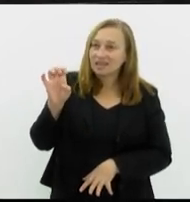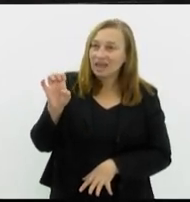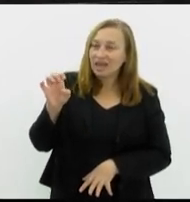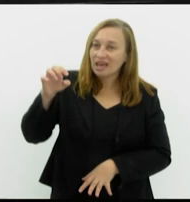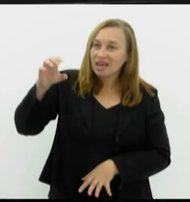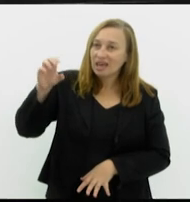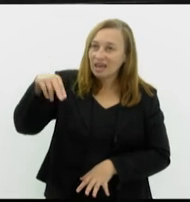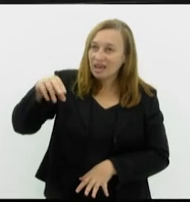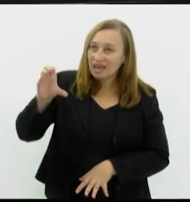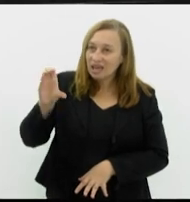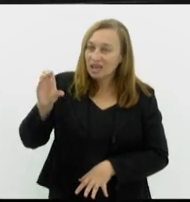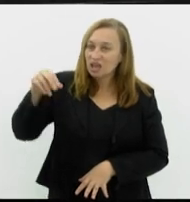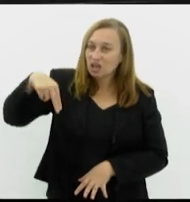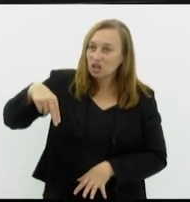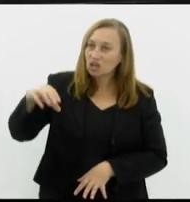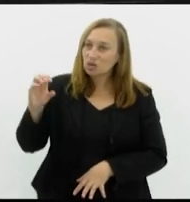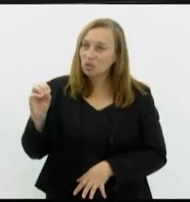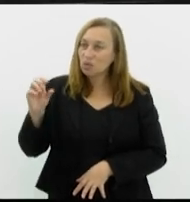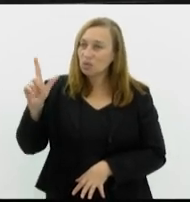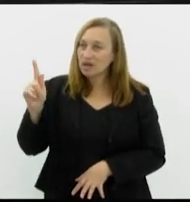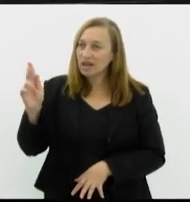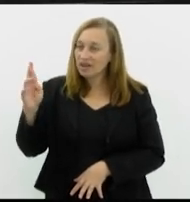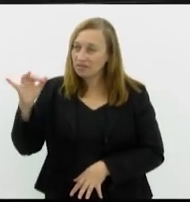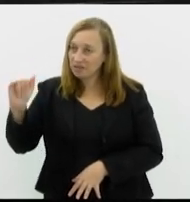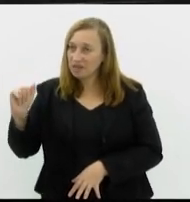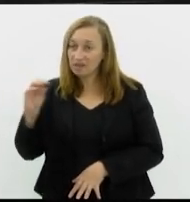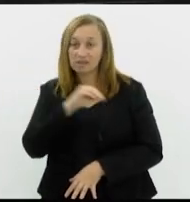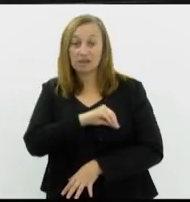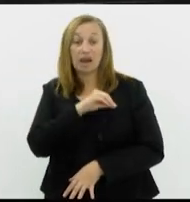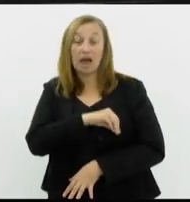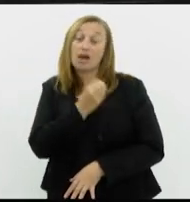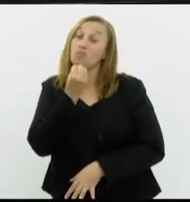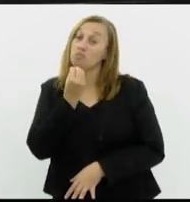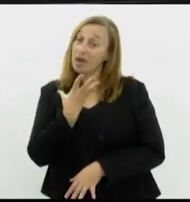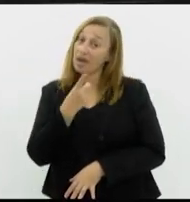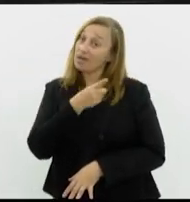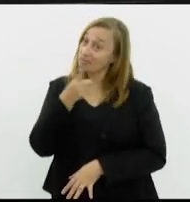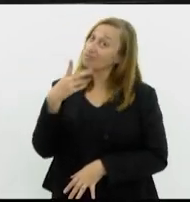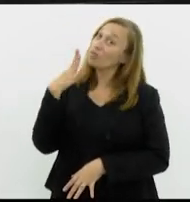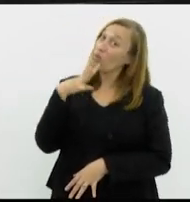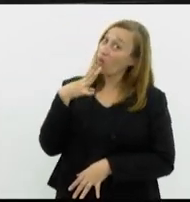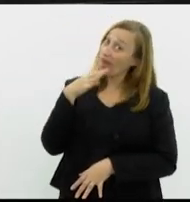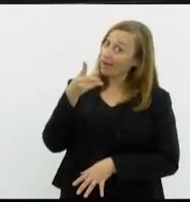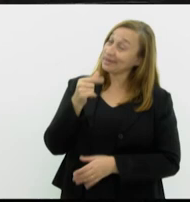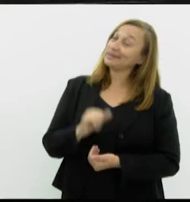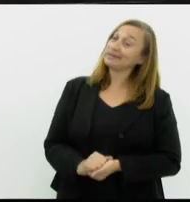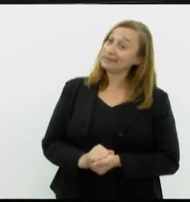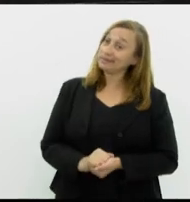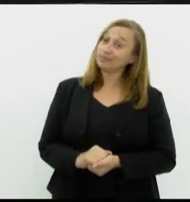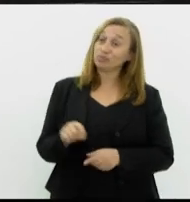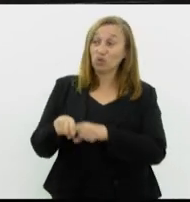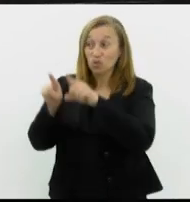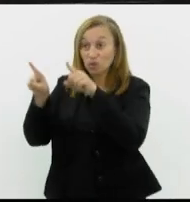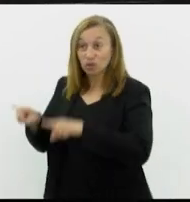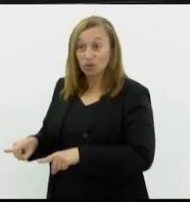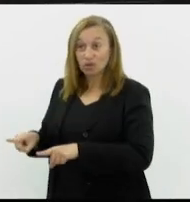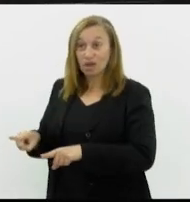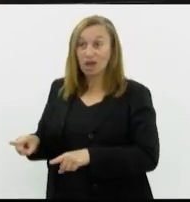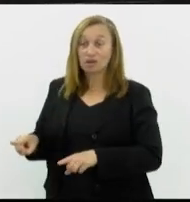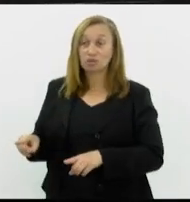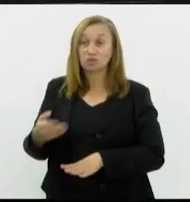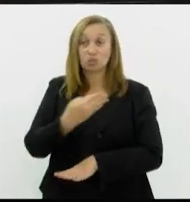que recebe muitos bons salários, sabe Vossa Excelência, funcionários